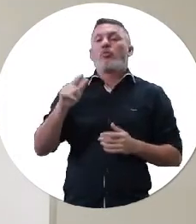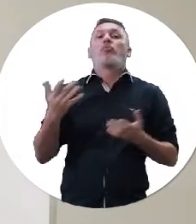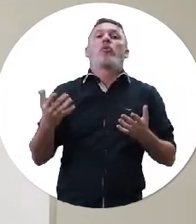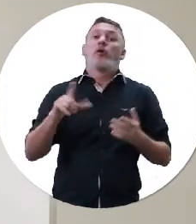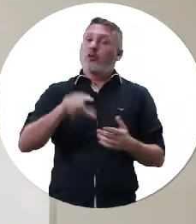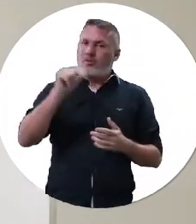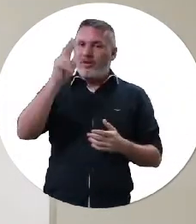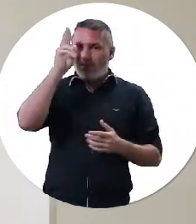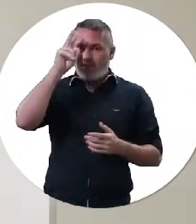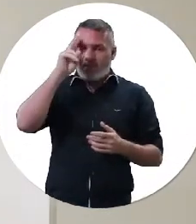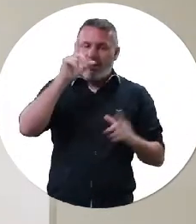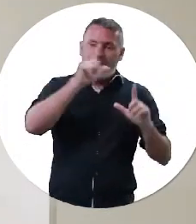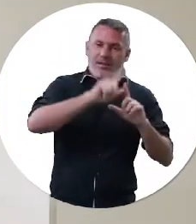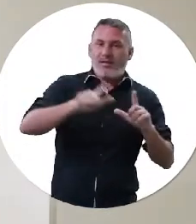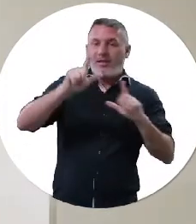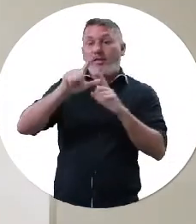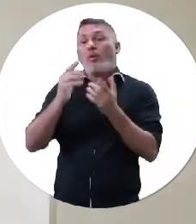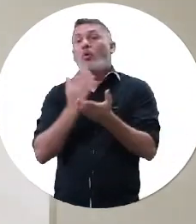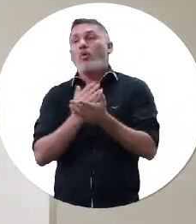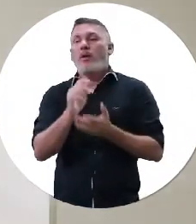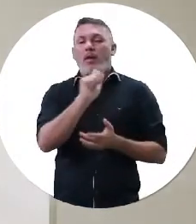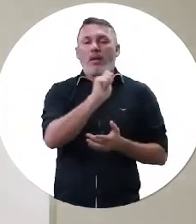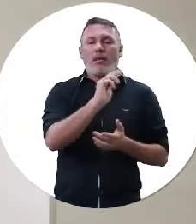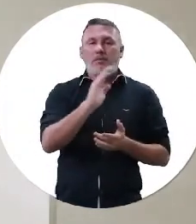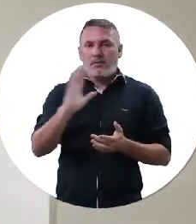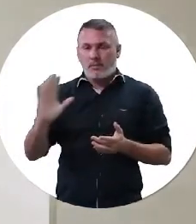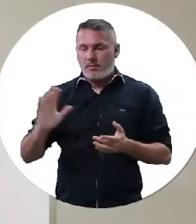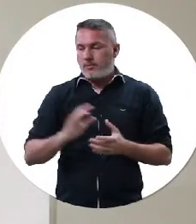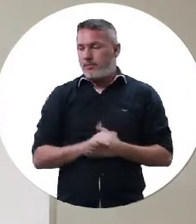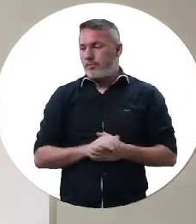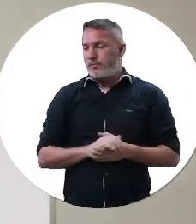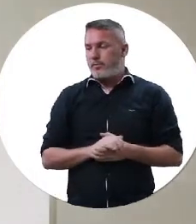2, metil.